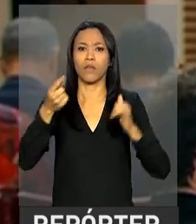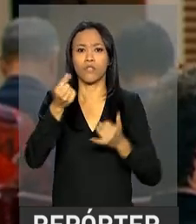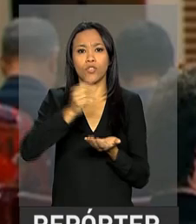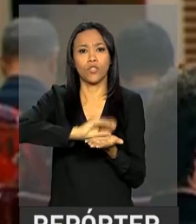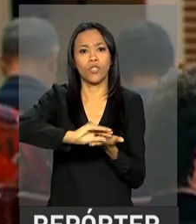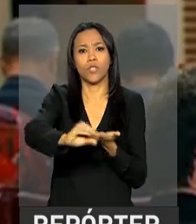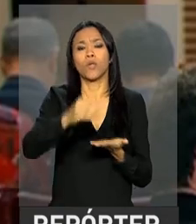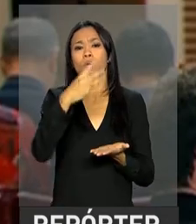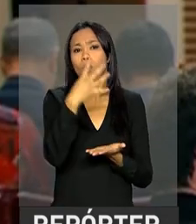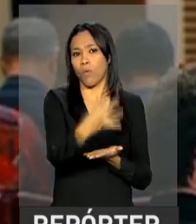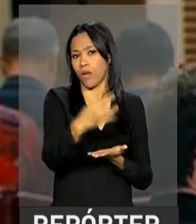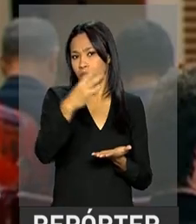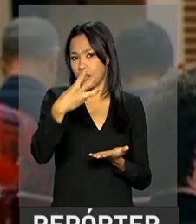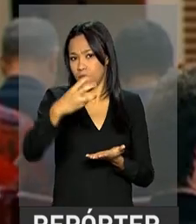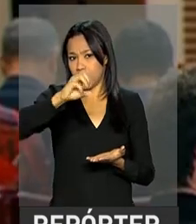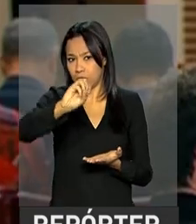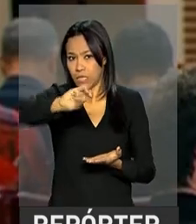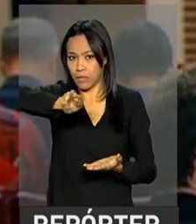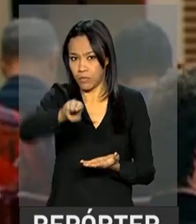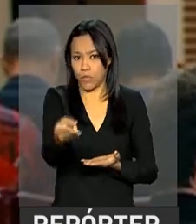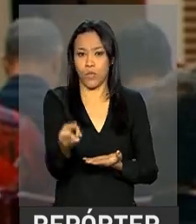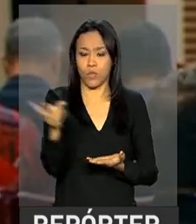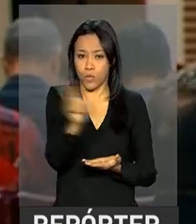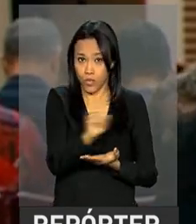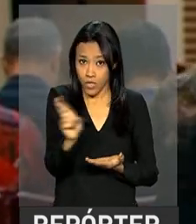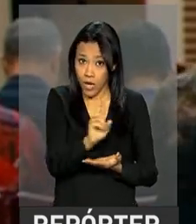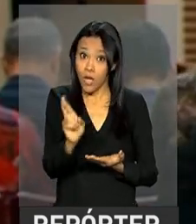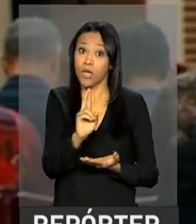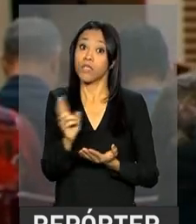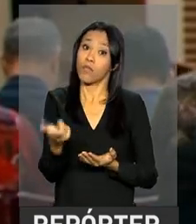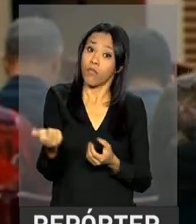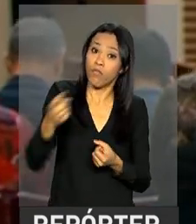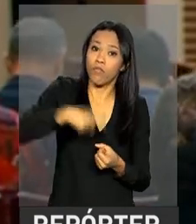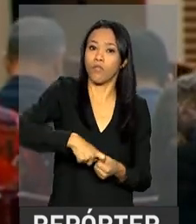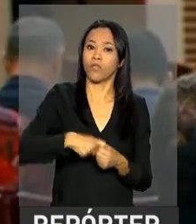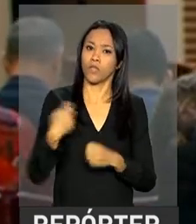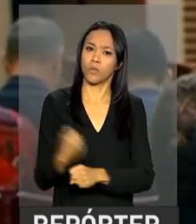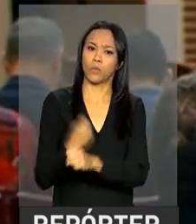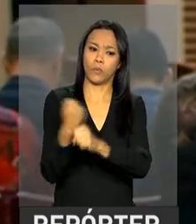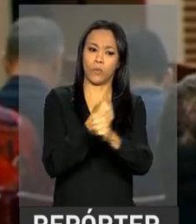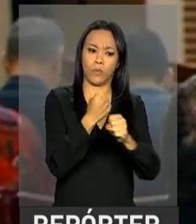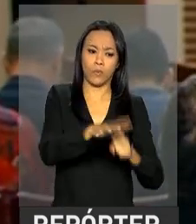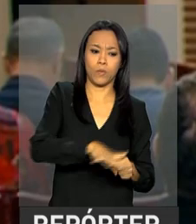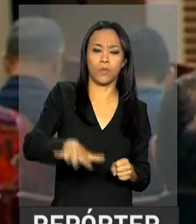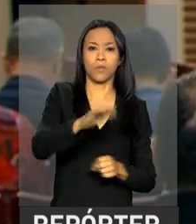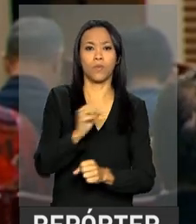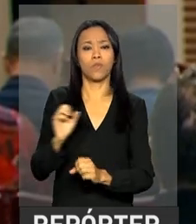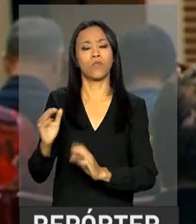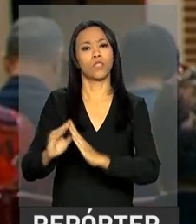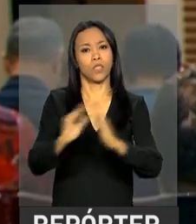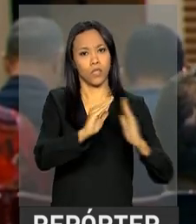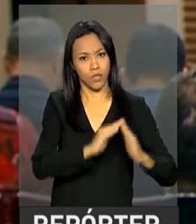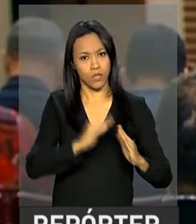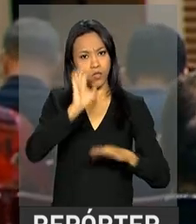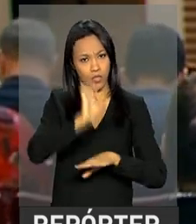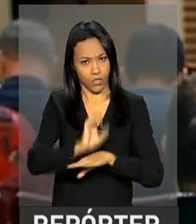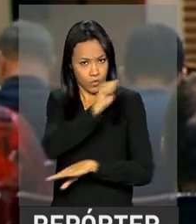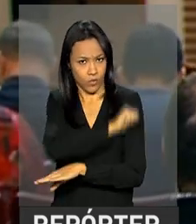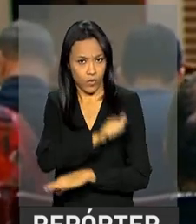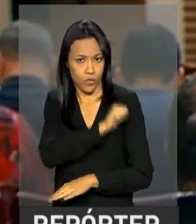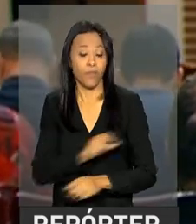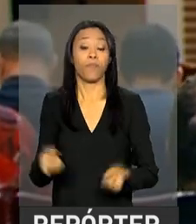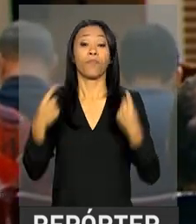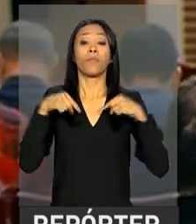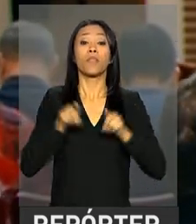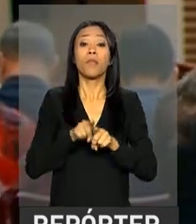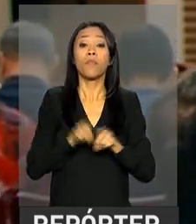de 430 milhões de reais para a retomada de investimentos em todo o estado do Rio de Janeiro. Além disso, também deve ser